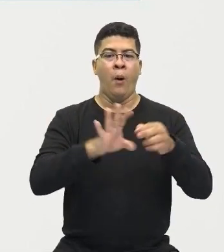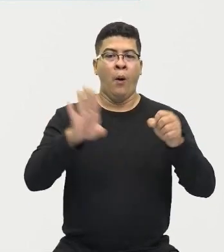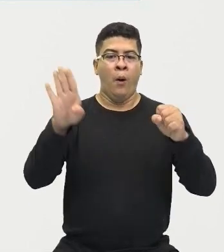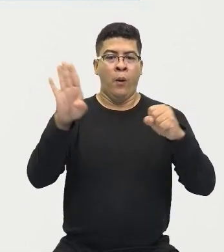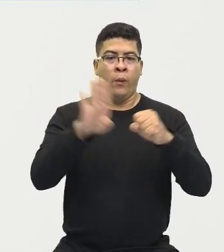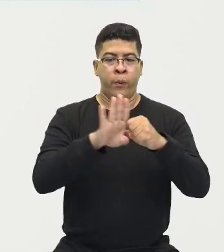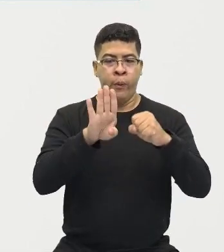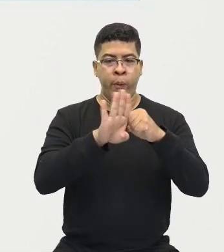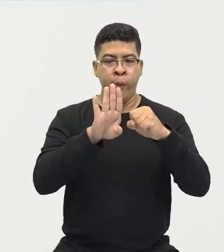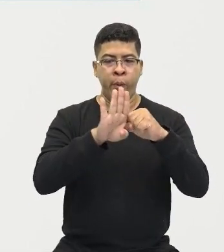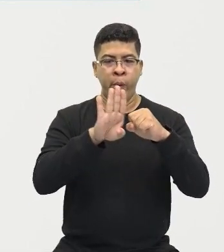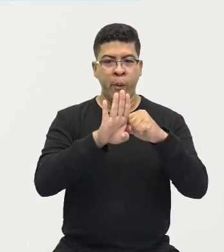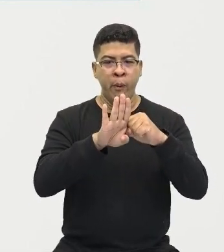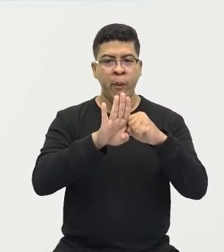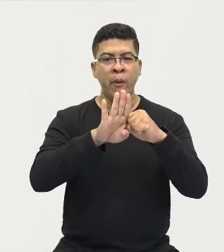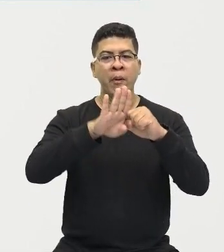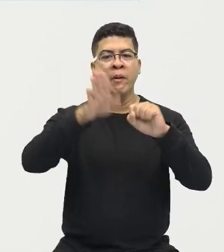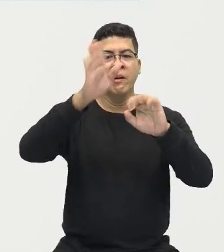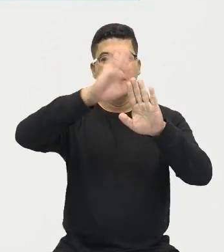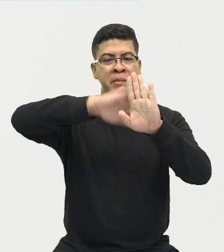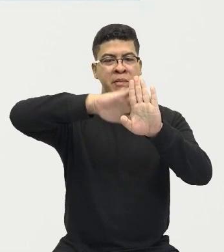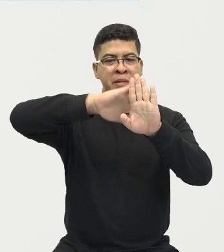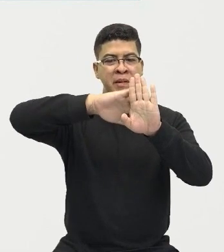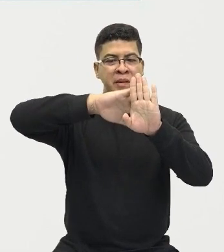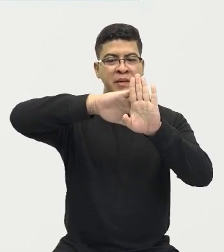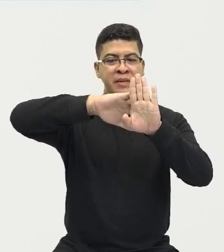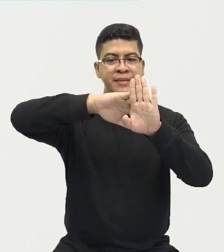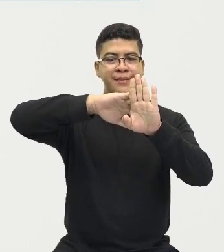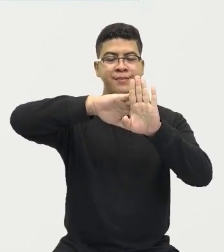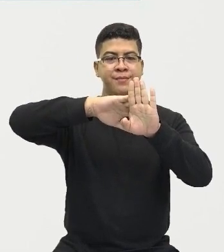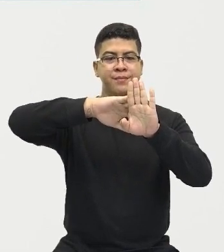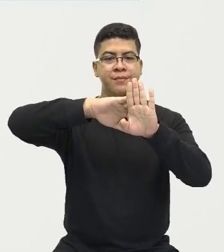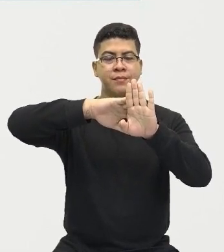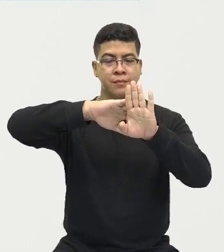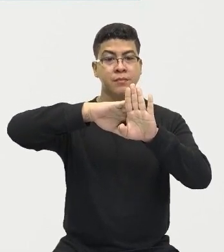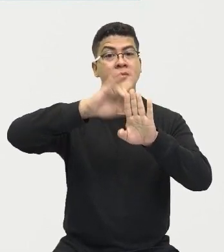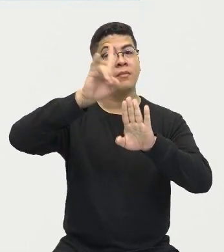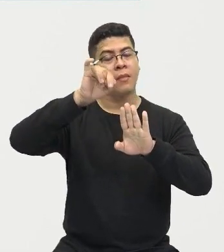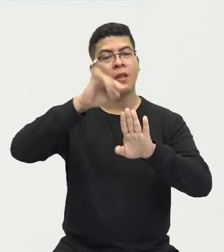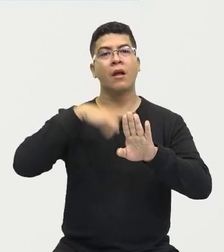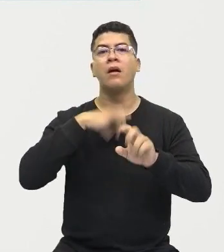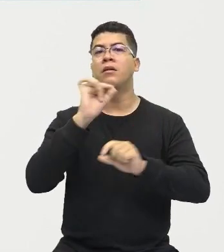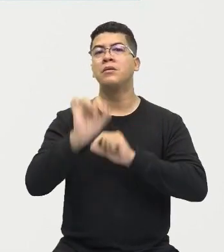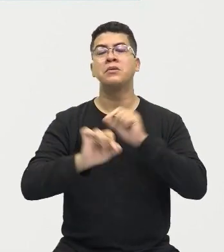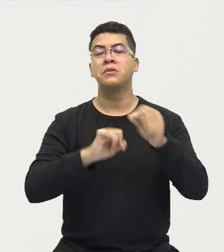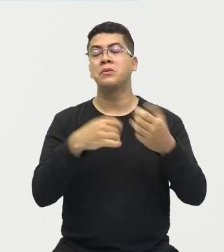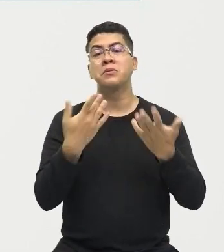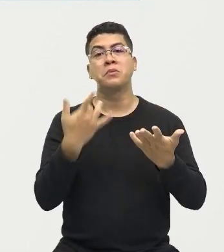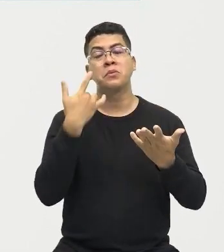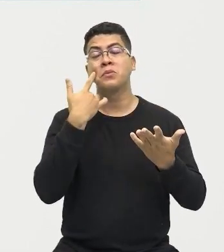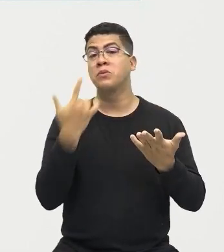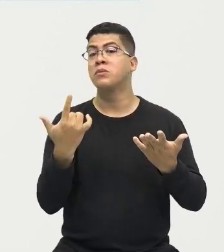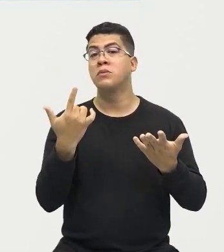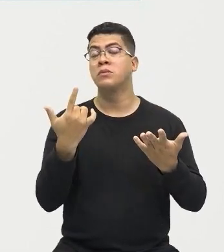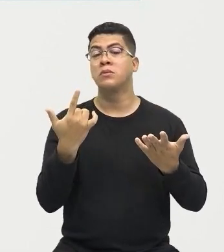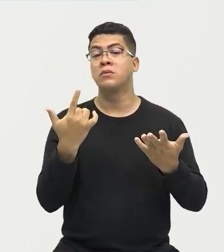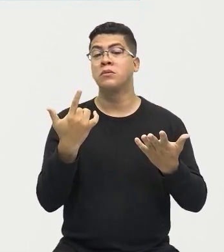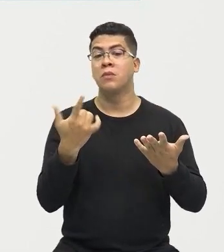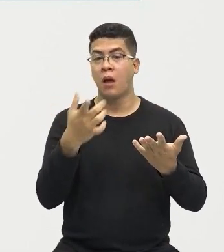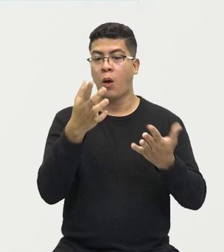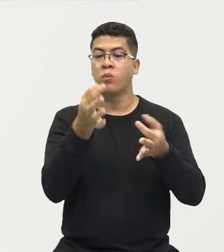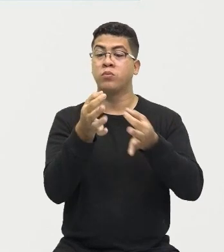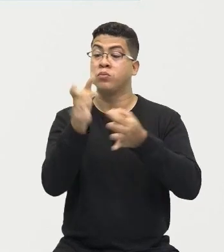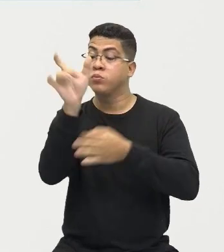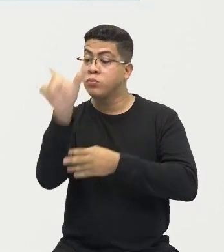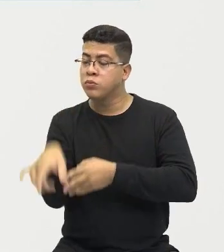subordinada, substantiva, subjetiva, que é aquela que exerce a função de sujeito da